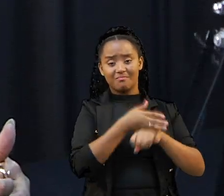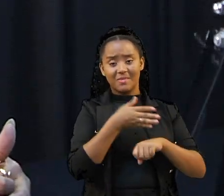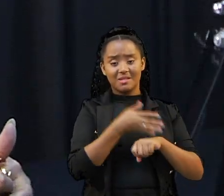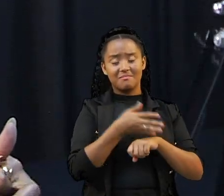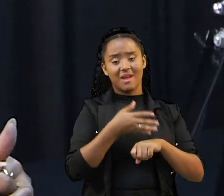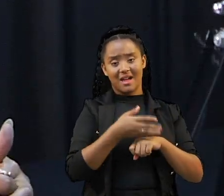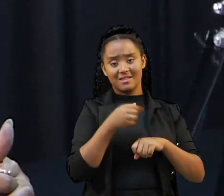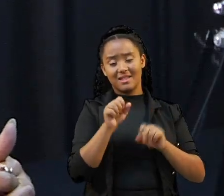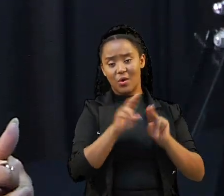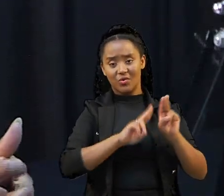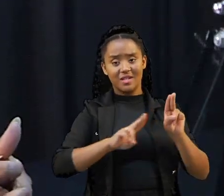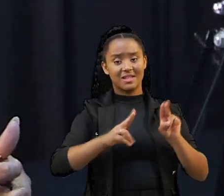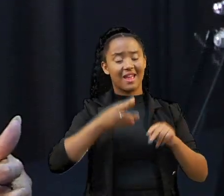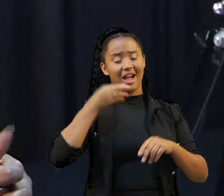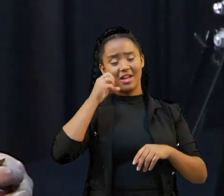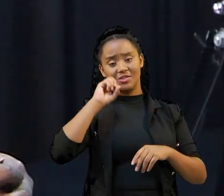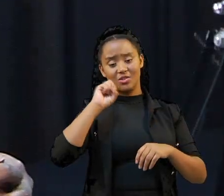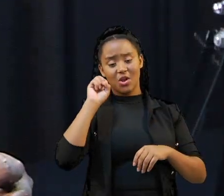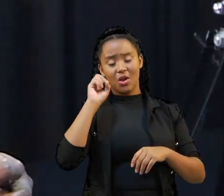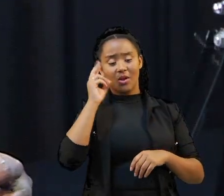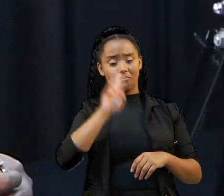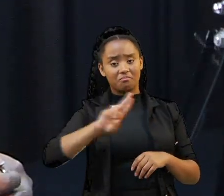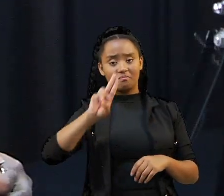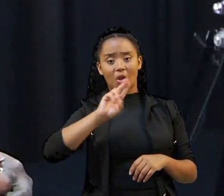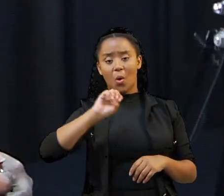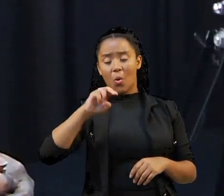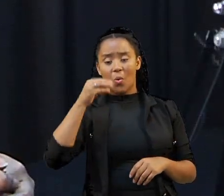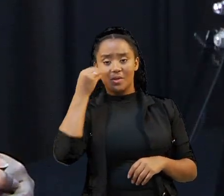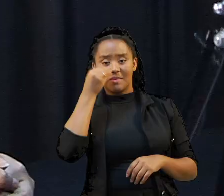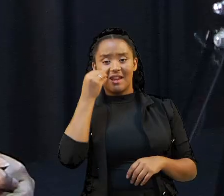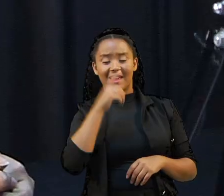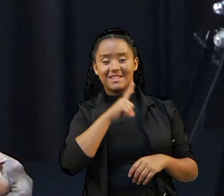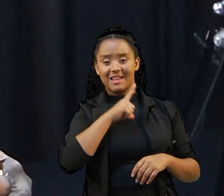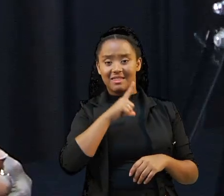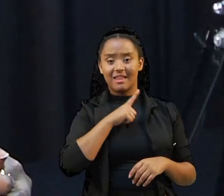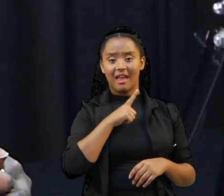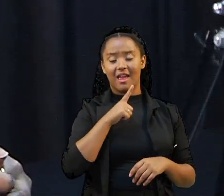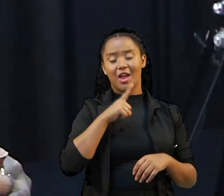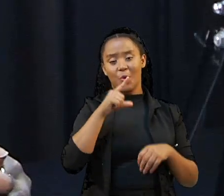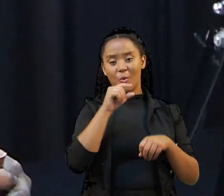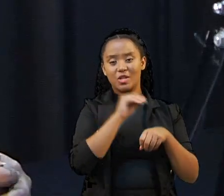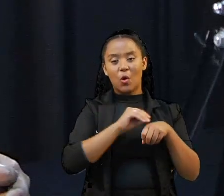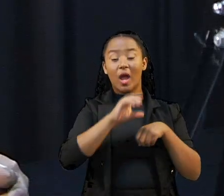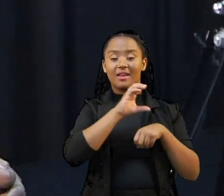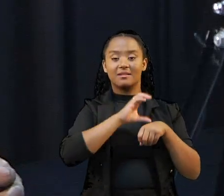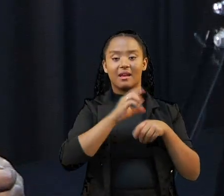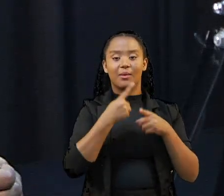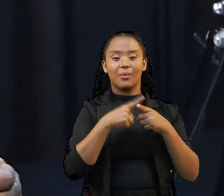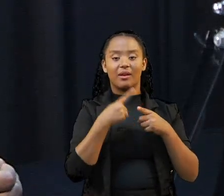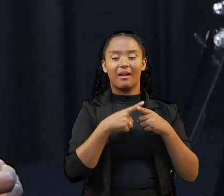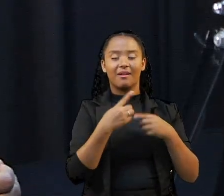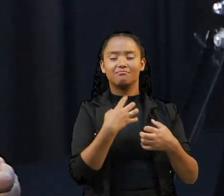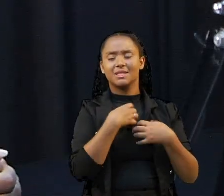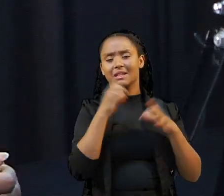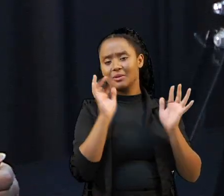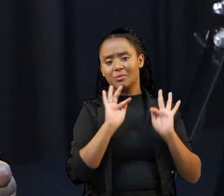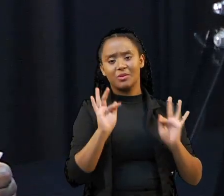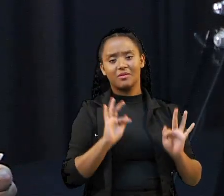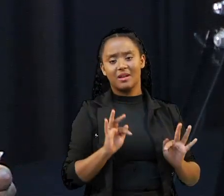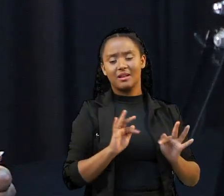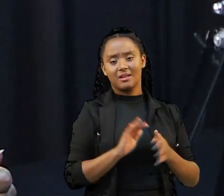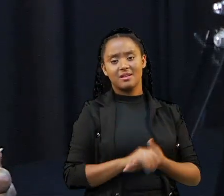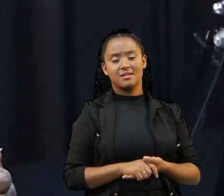esse espaço da universidade. E que eu estou muito feliz e que isso vai ser retorno não só para mim, mas também para